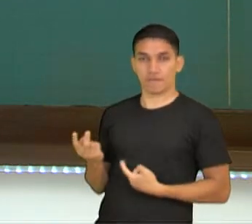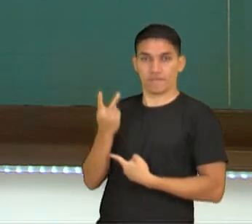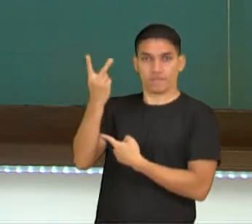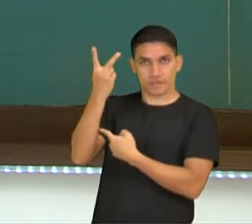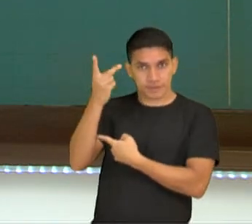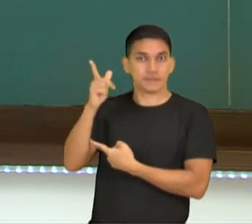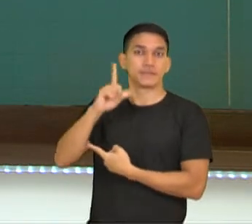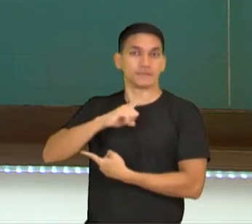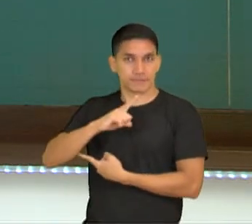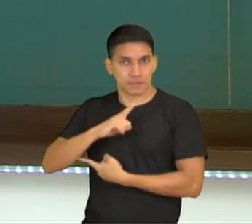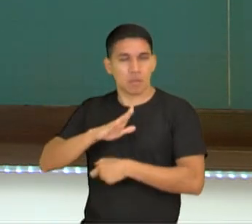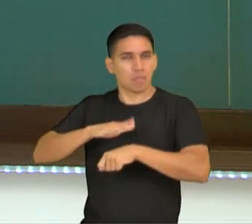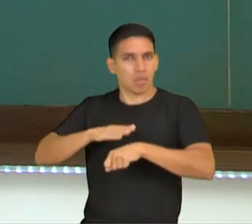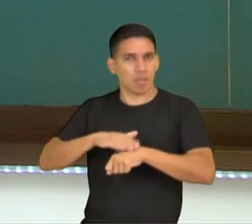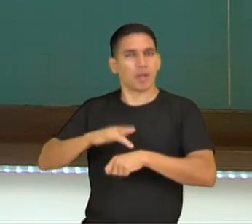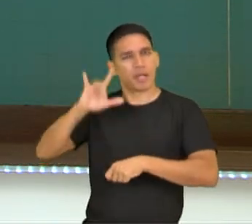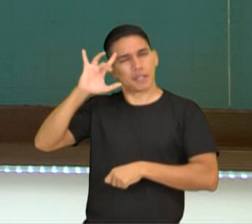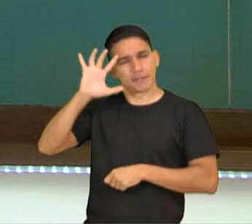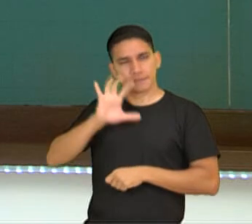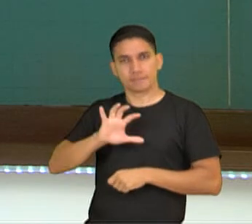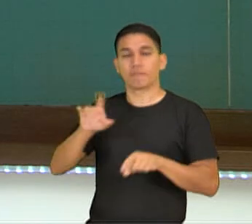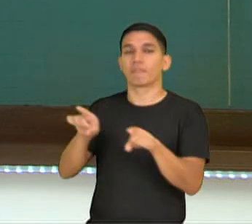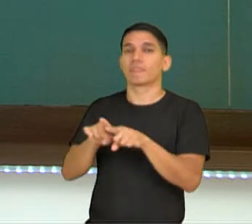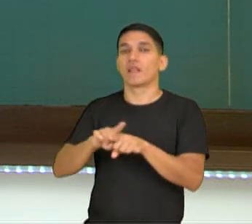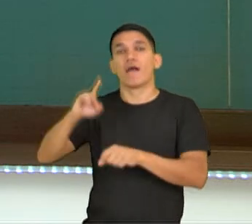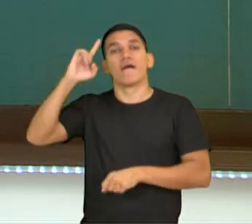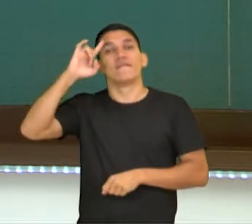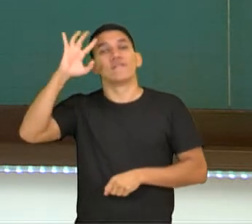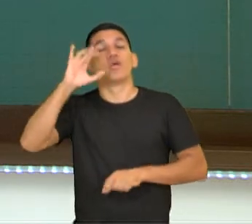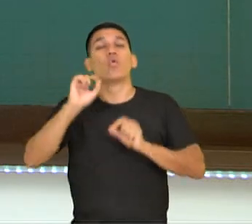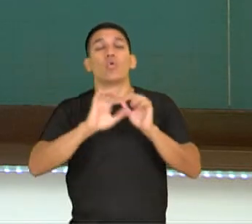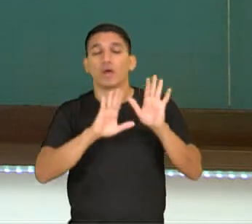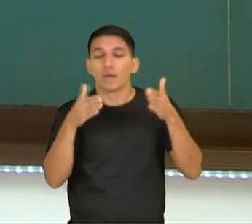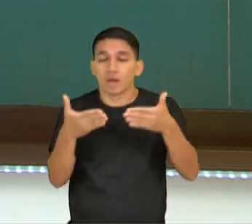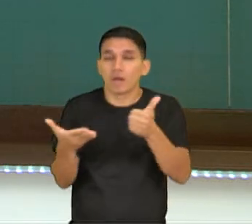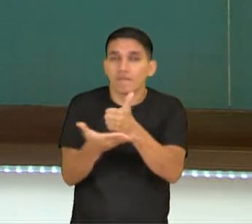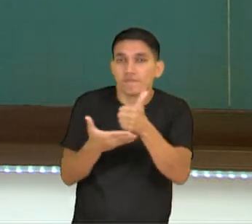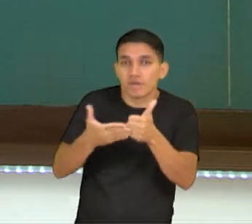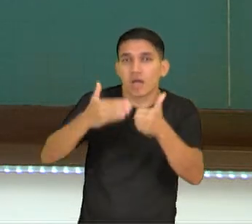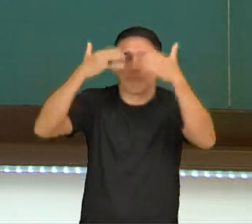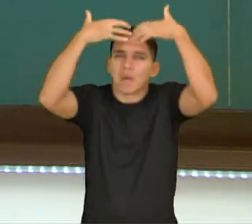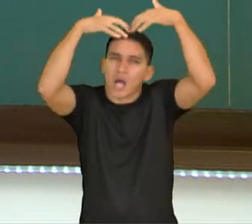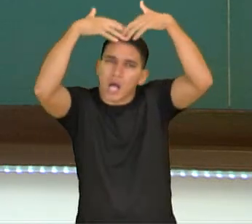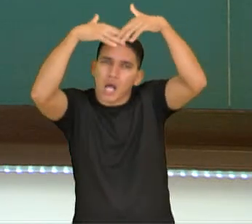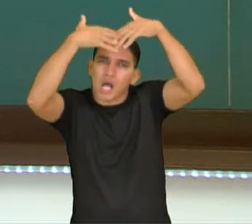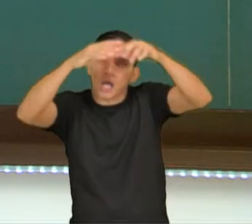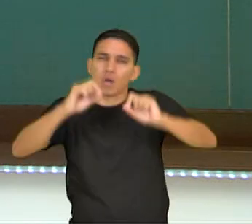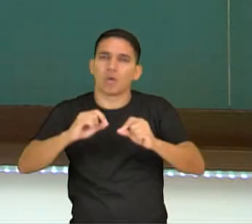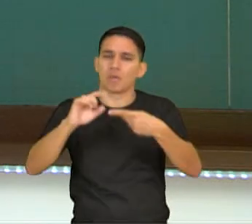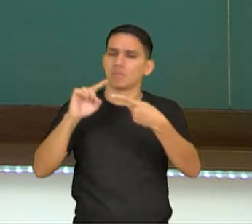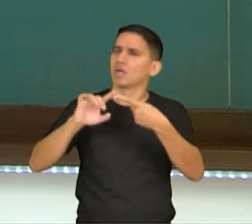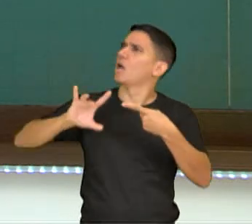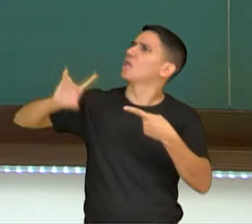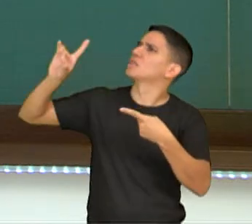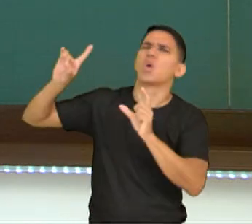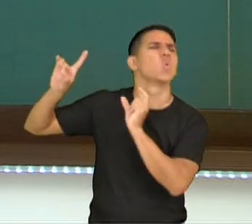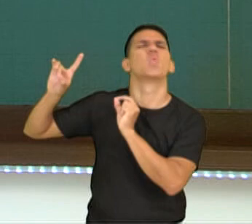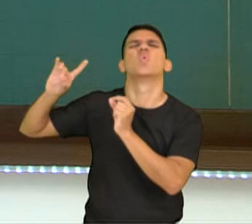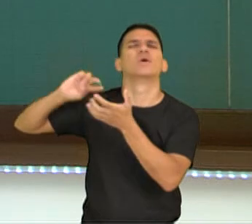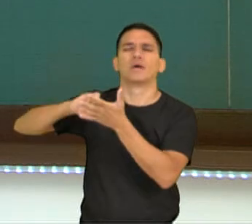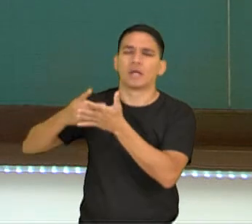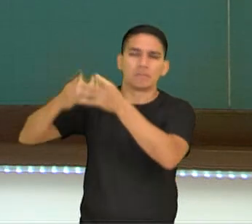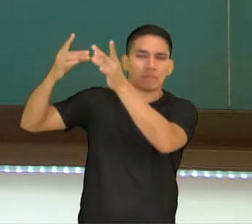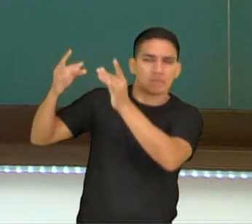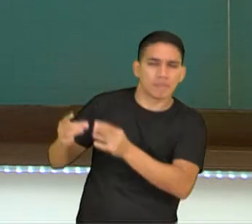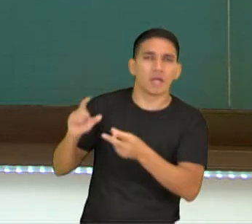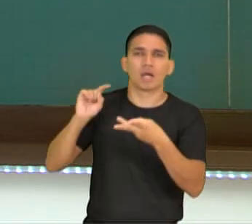teologia cristã nesse momento, e a filosofia se dedicando a essas bases racionais que vão justificar a ideia de Deus, que vão justificar o